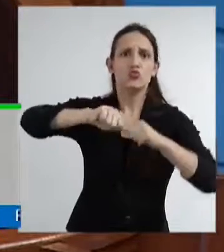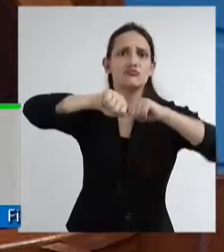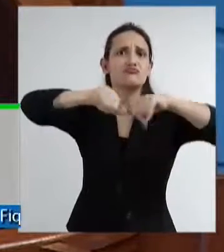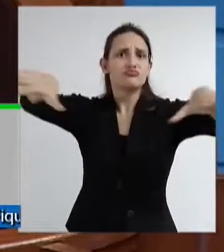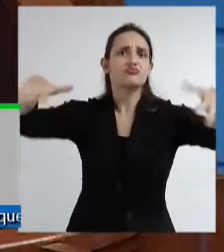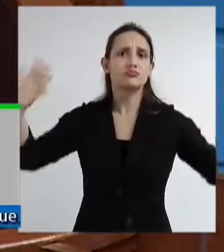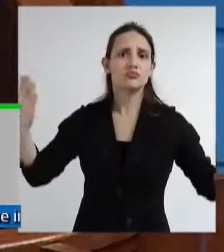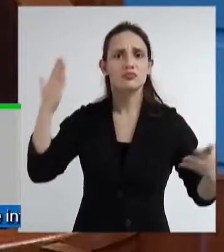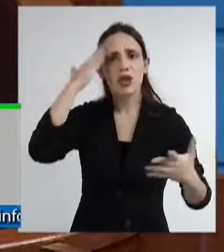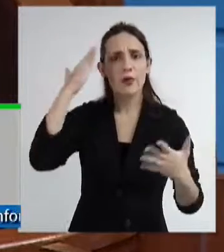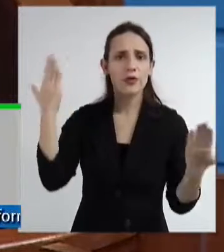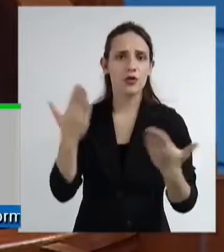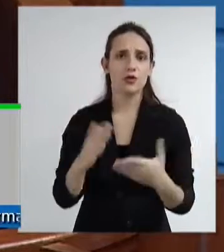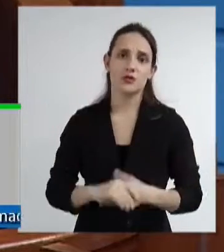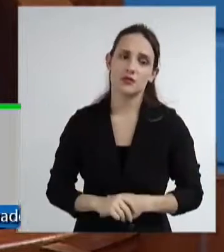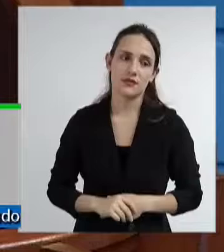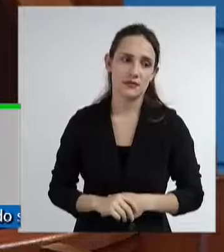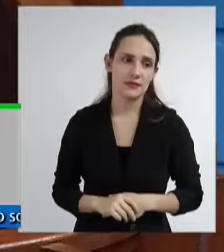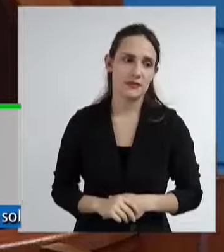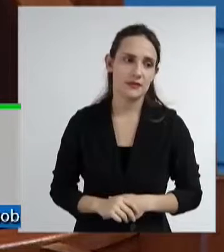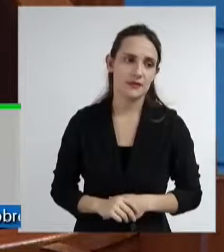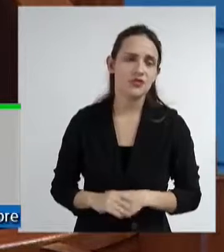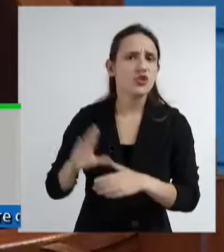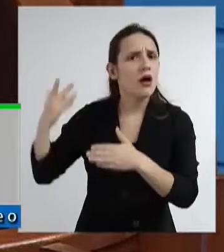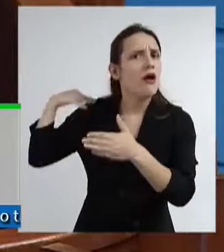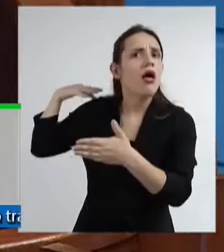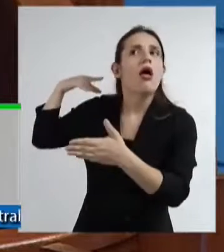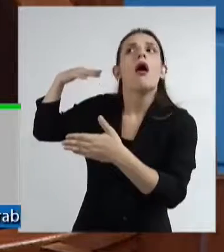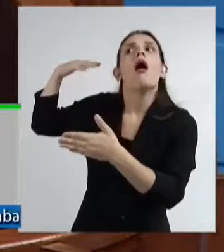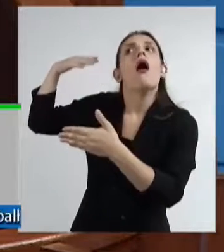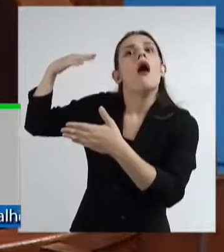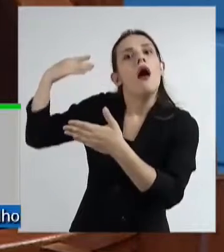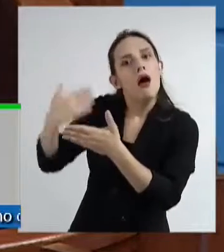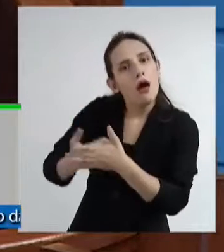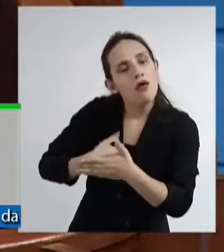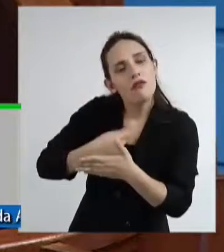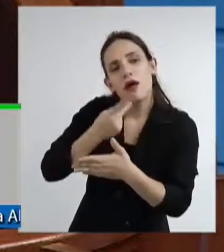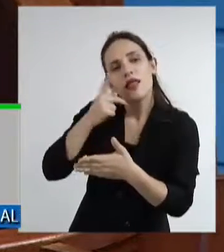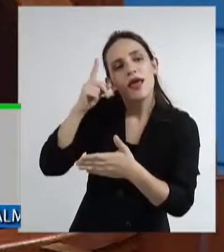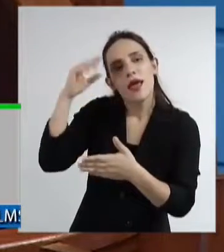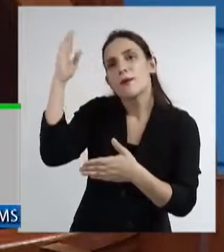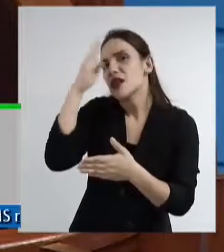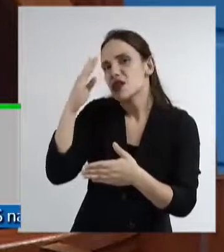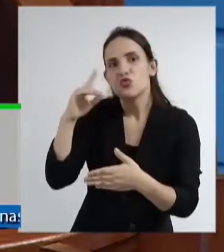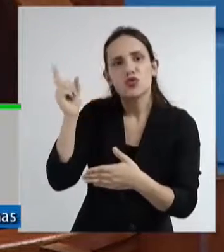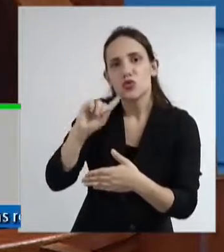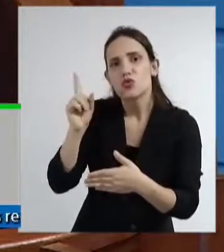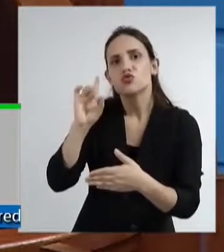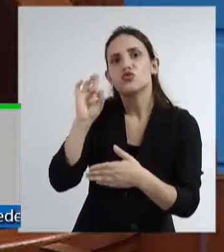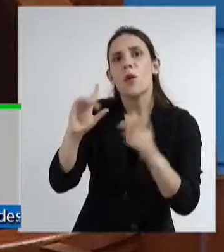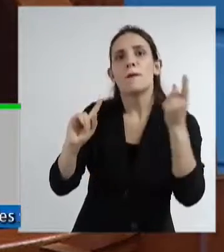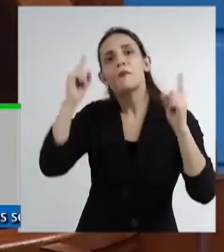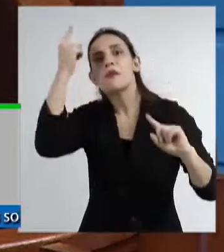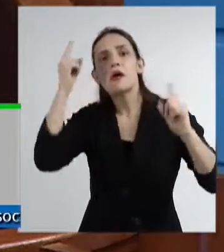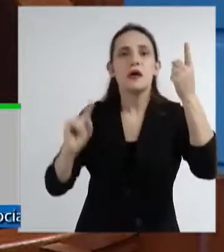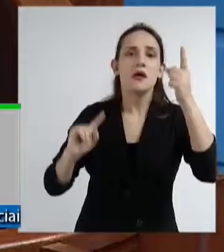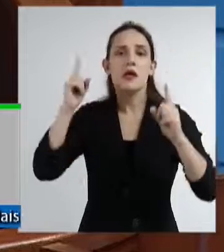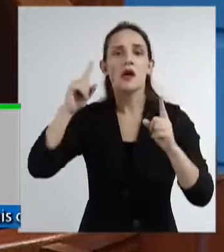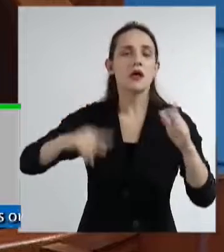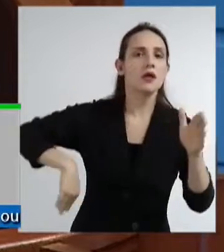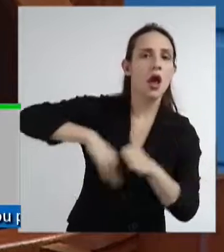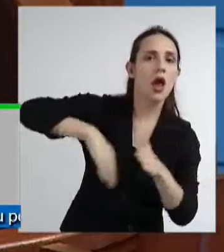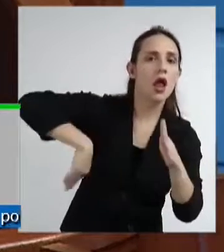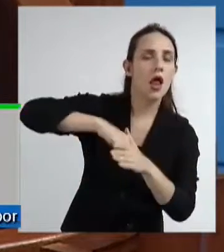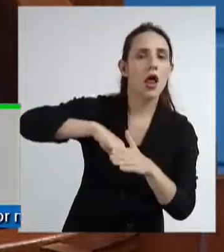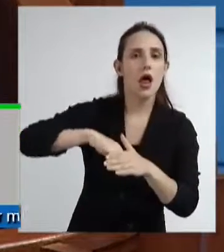internacional. Há muito tempo que a gente vem falando que o Brasil não é só o país do carnaval, não é só o país do futebol. Há